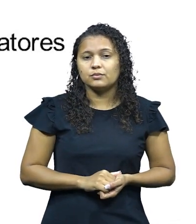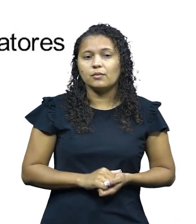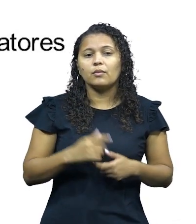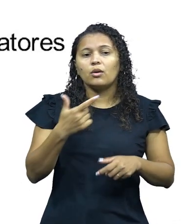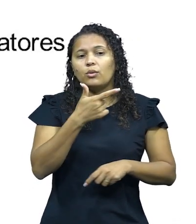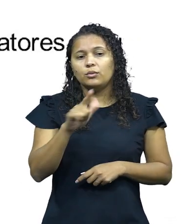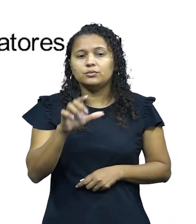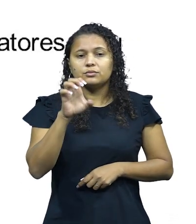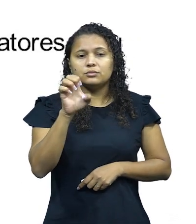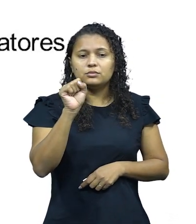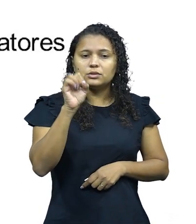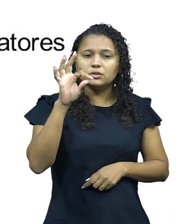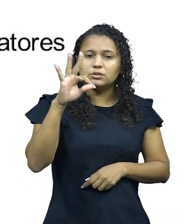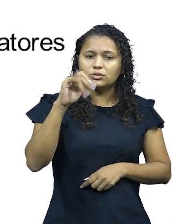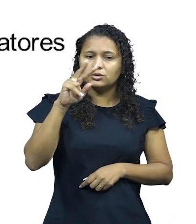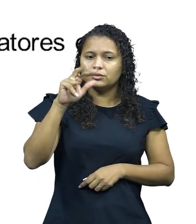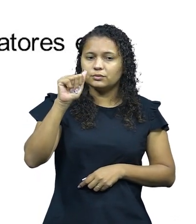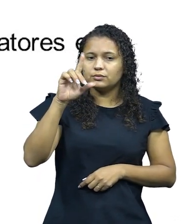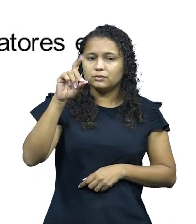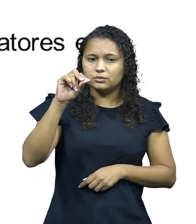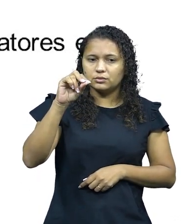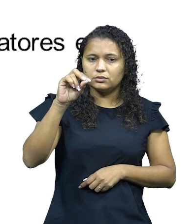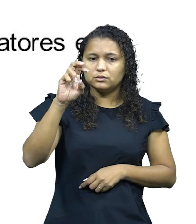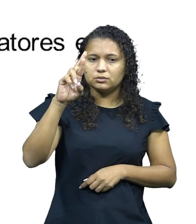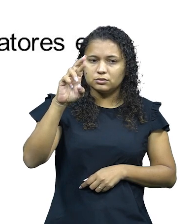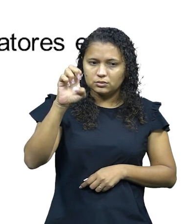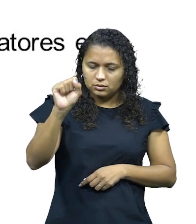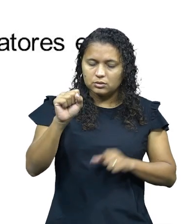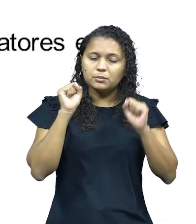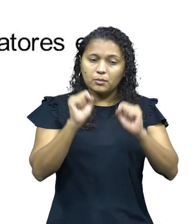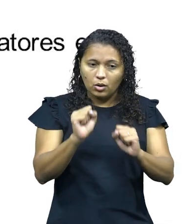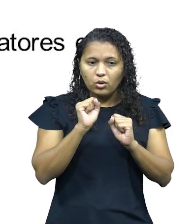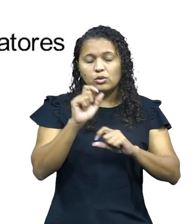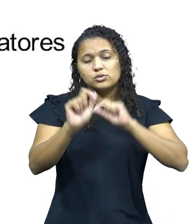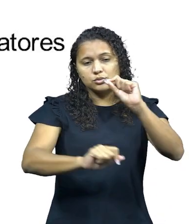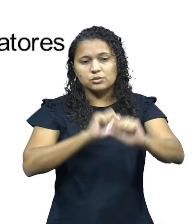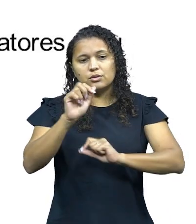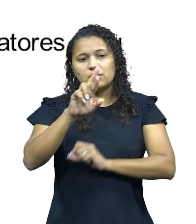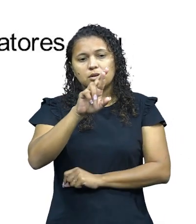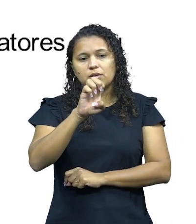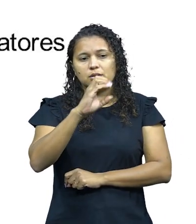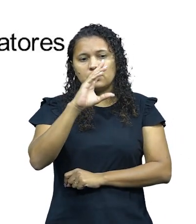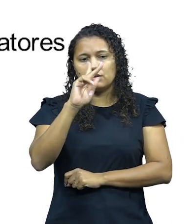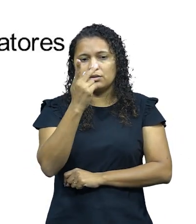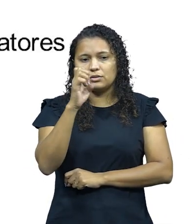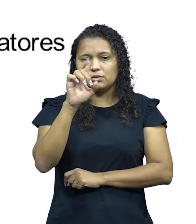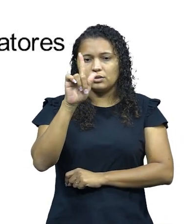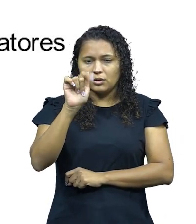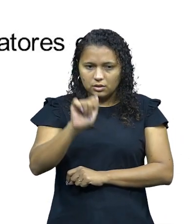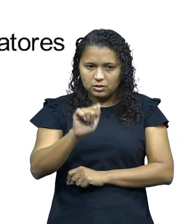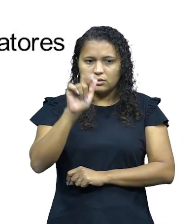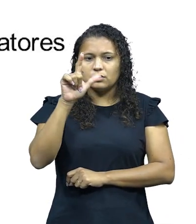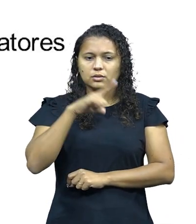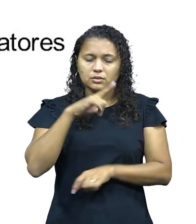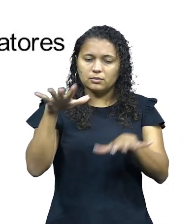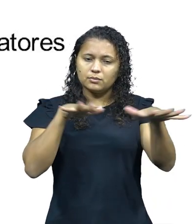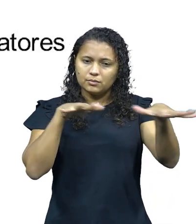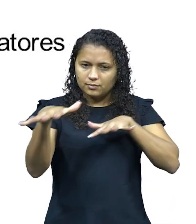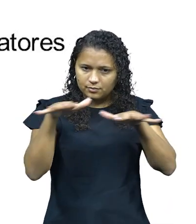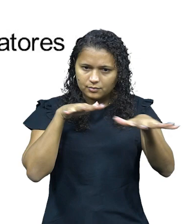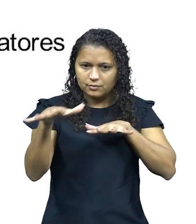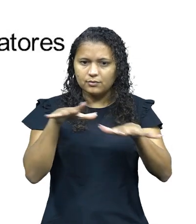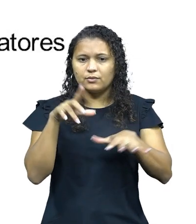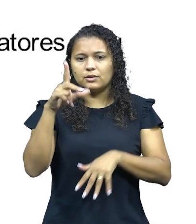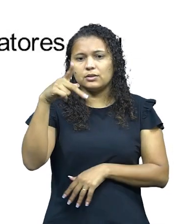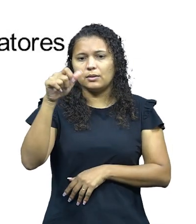E o serviço dos estivadores, eles podem ser por rechedo, que é o serviço de movimentação de cargas entre